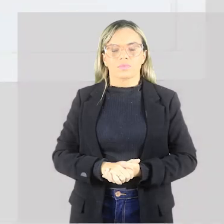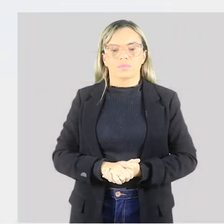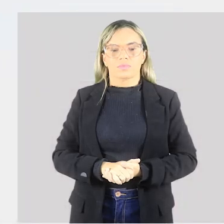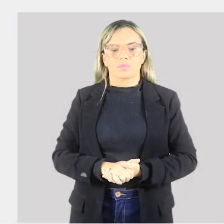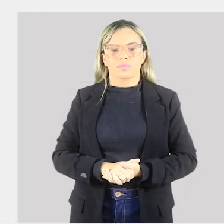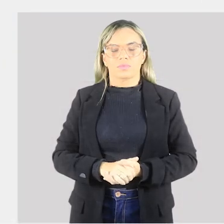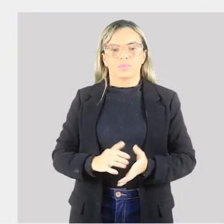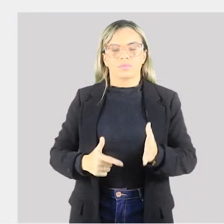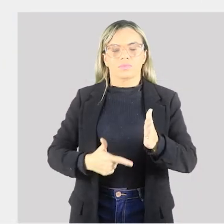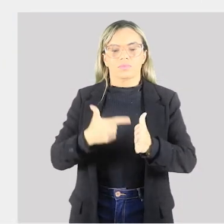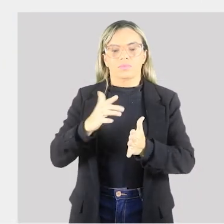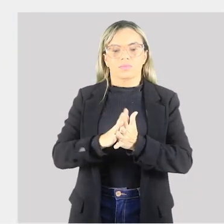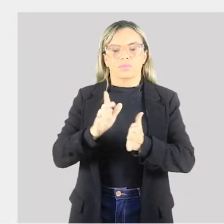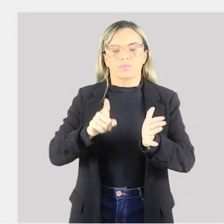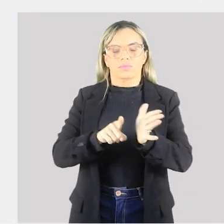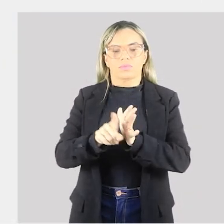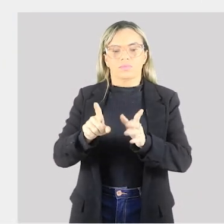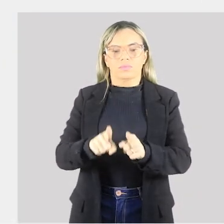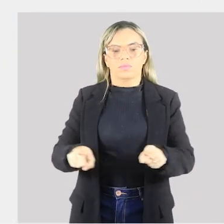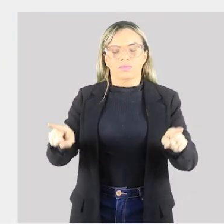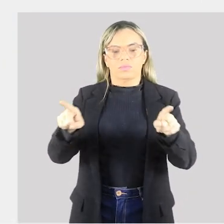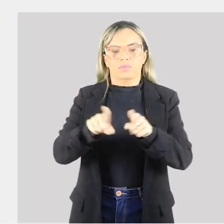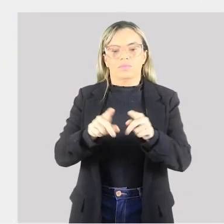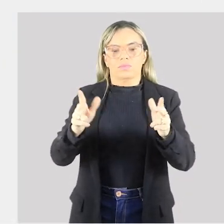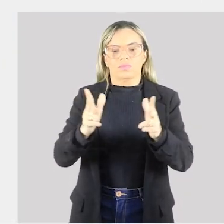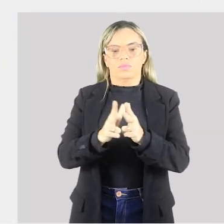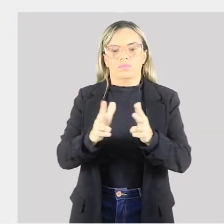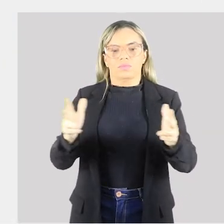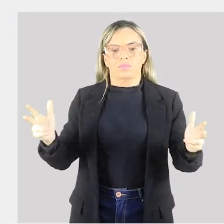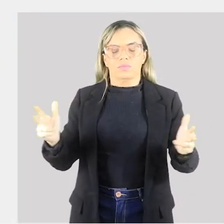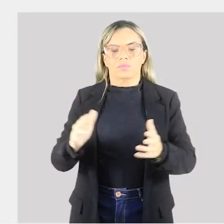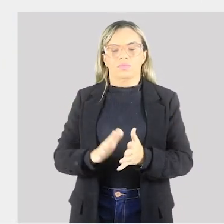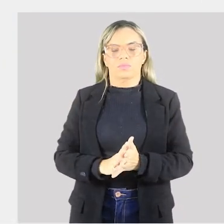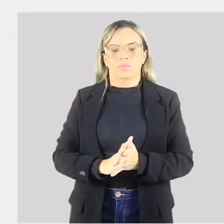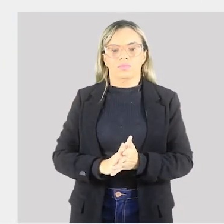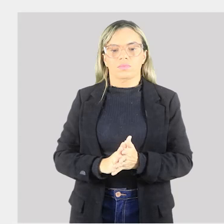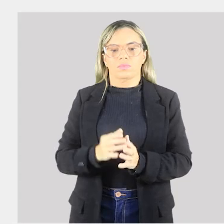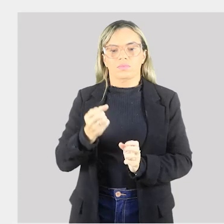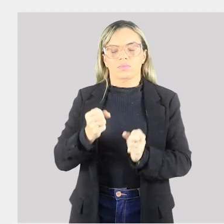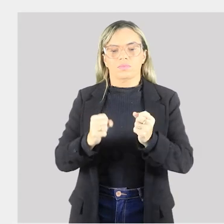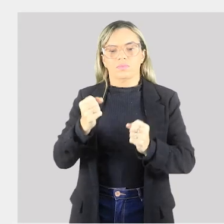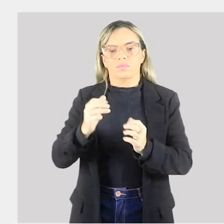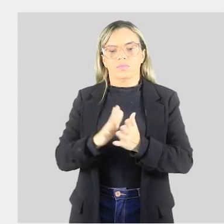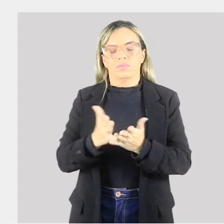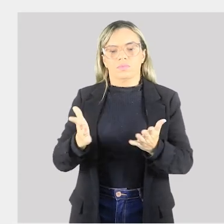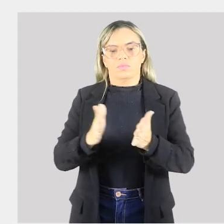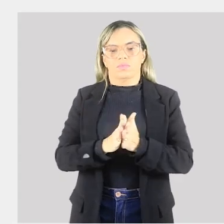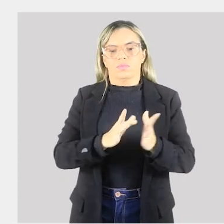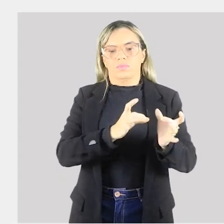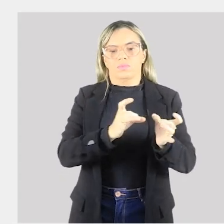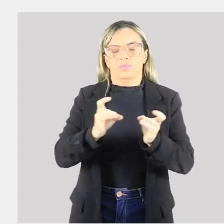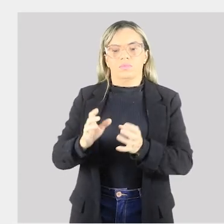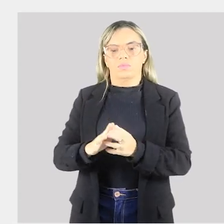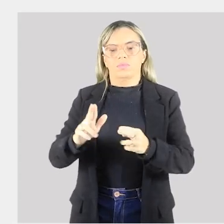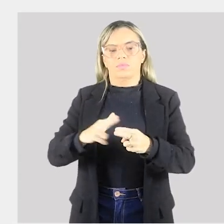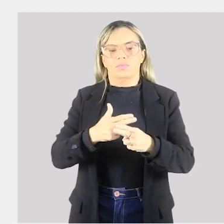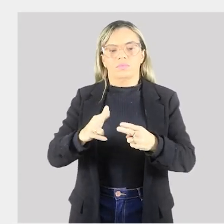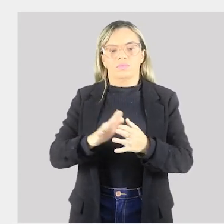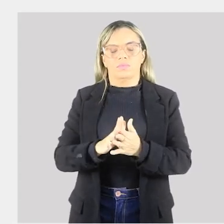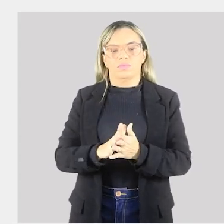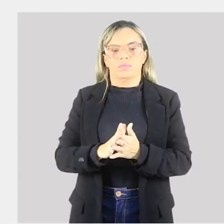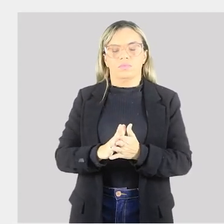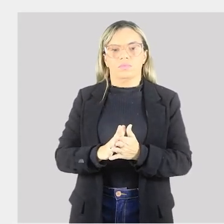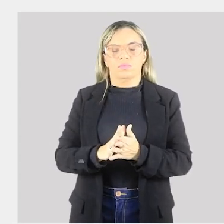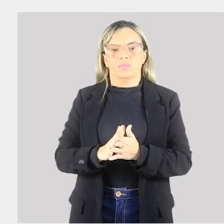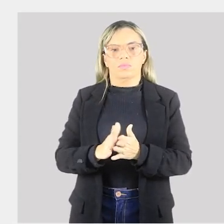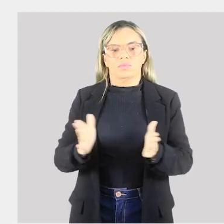Vamos para a segunda questão, também uma questão envolvendo paralelepípedo, né? Uma fábrica comercializa chocolates em uma caixa